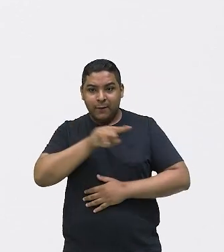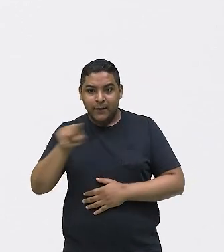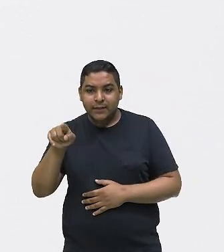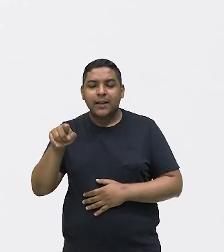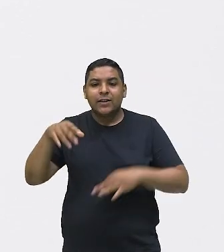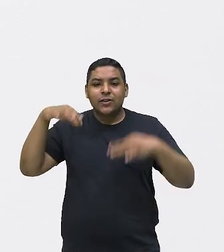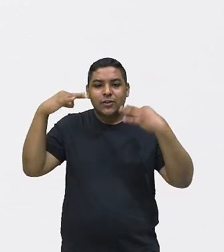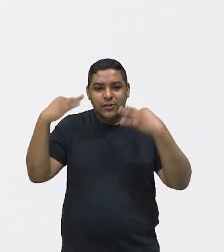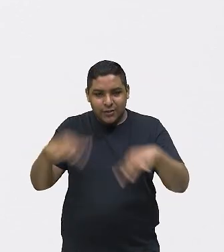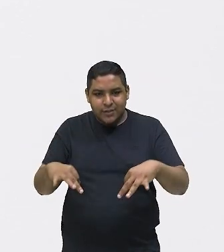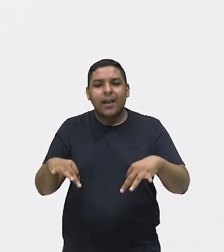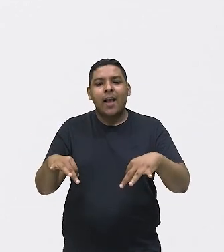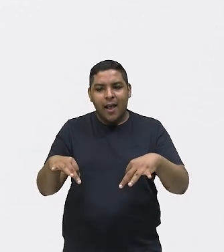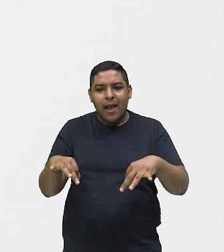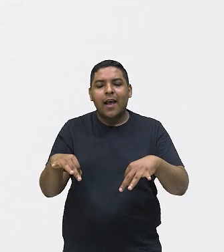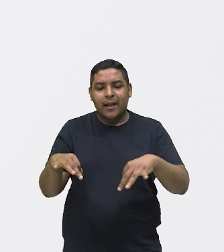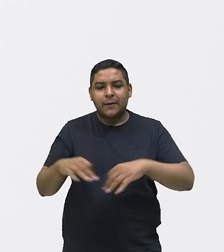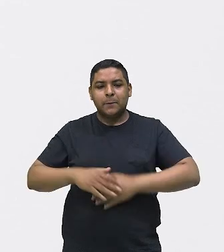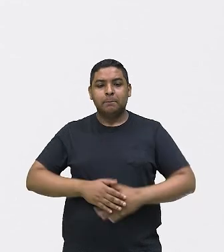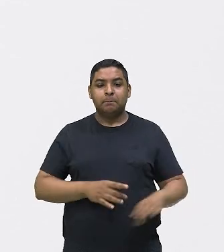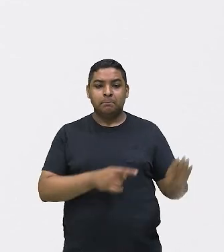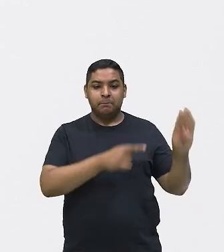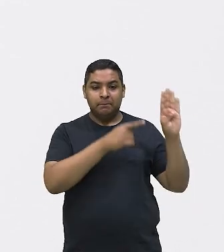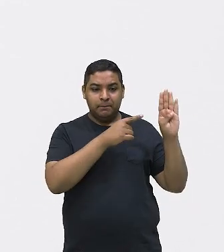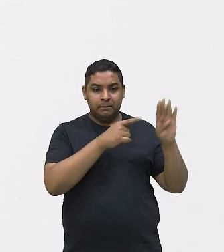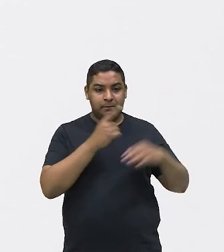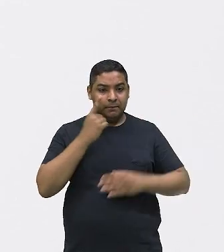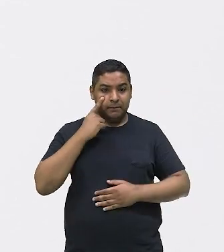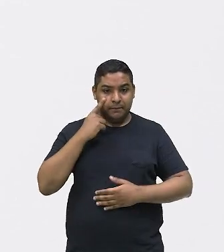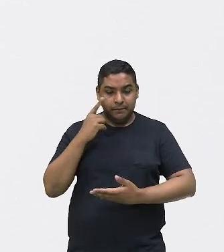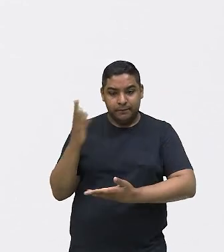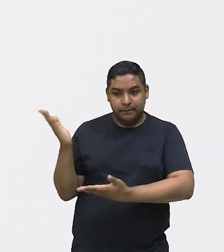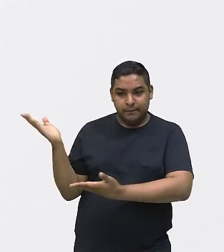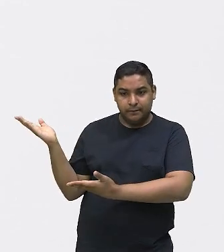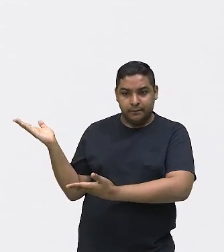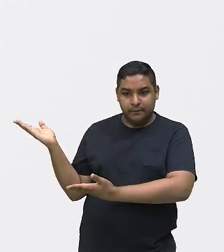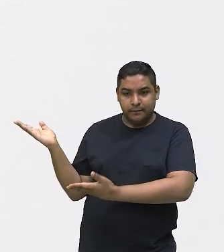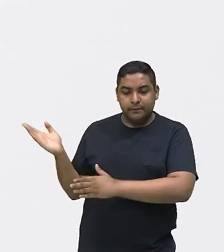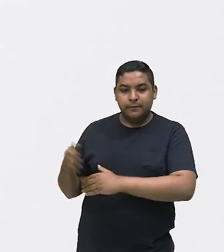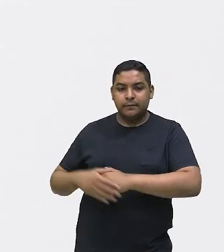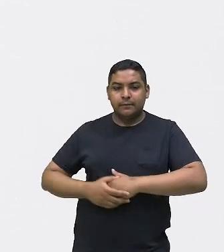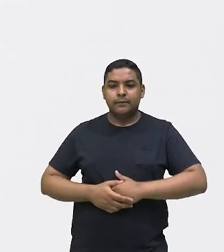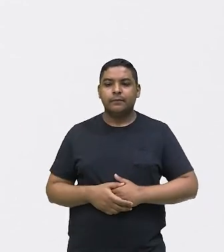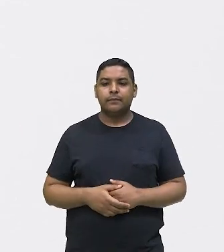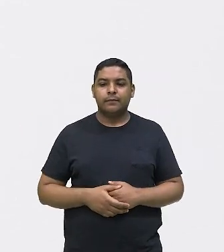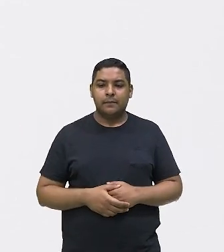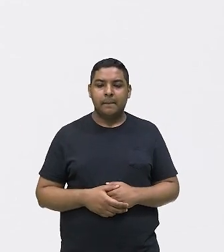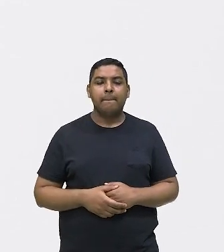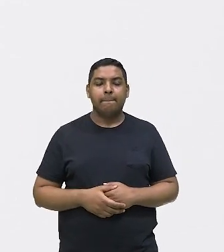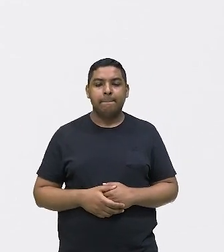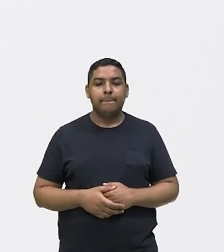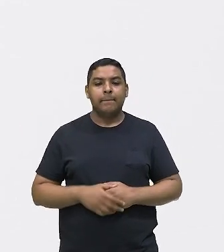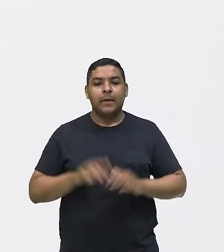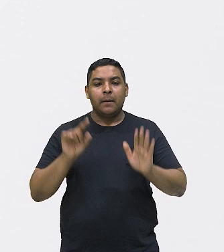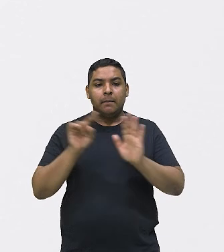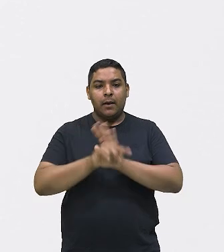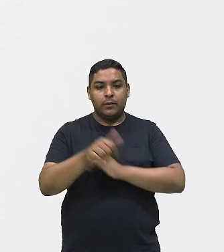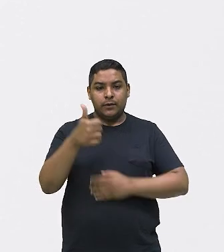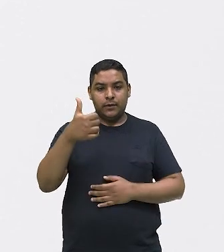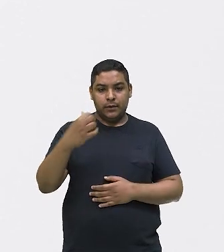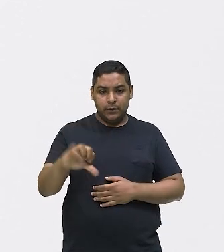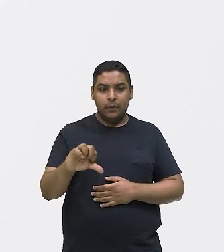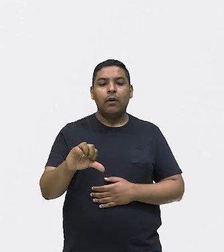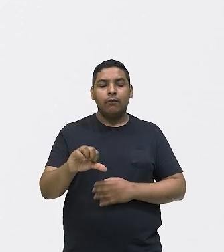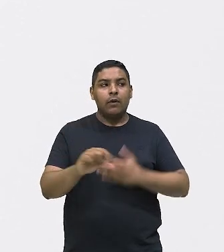realmente marcaram a letra B. Vamos confirmar? Olha aí no nosso gabarito a questão 19, né, para